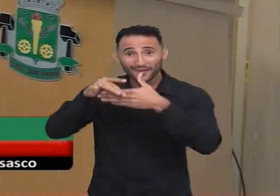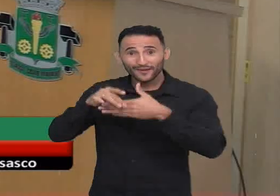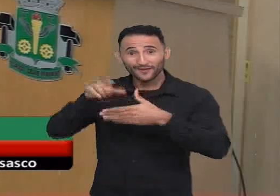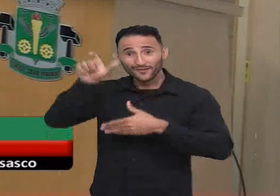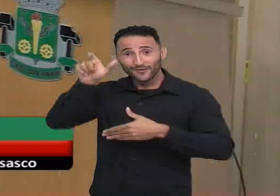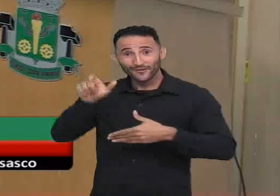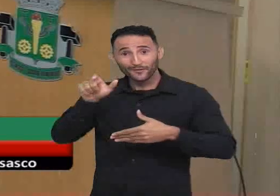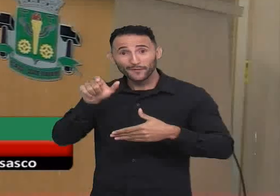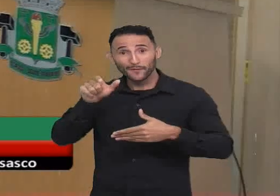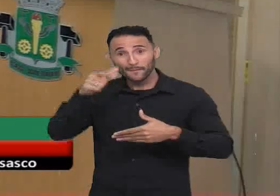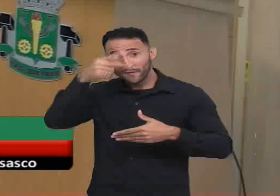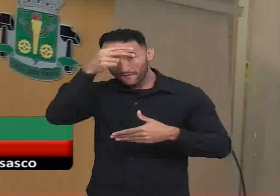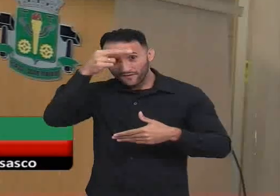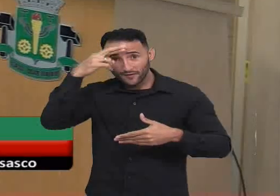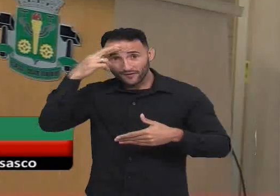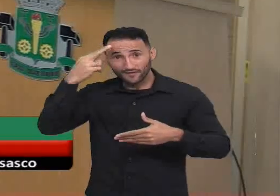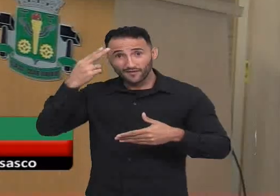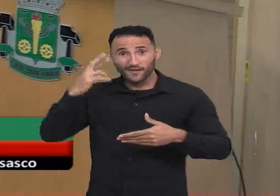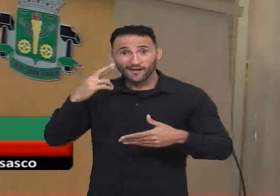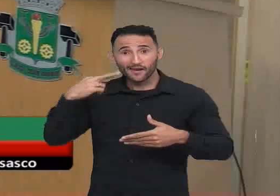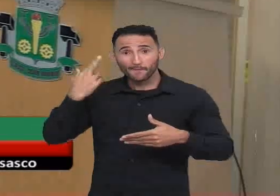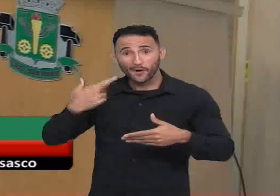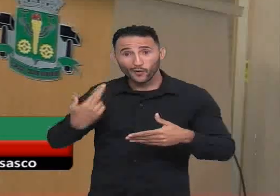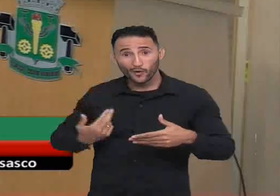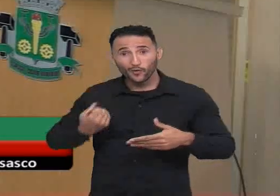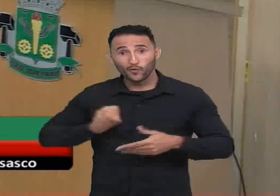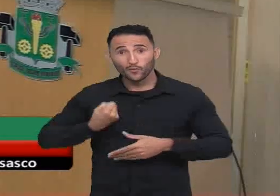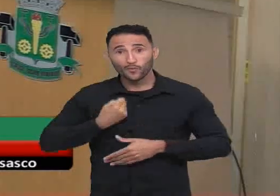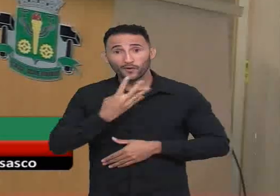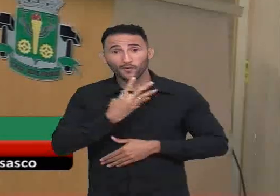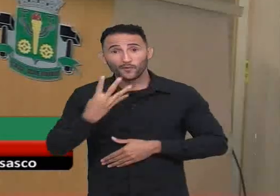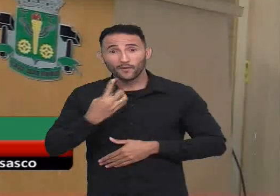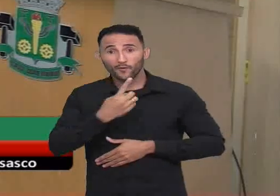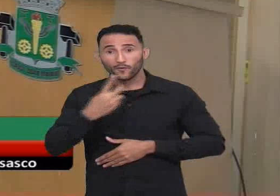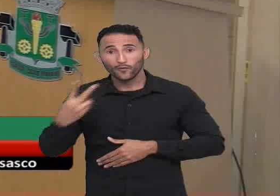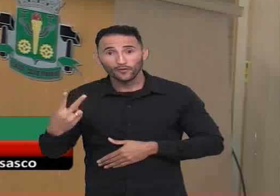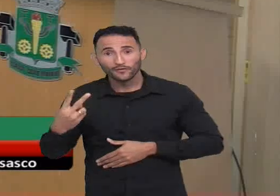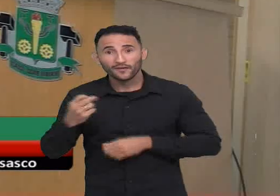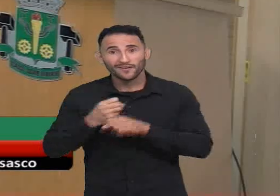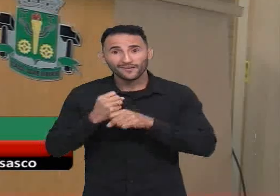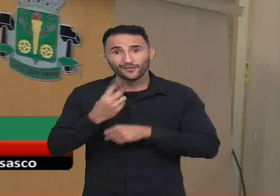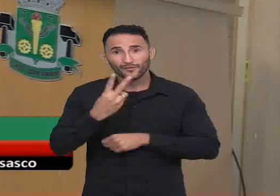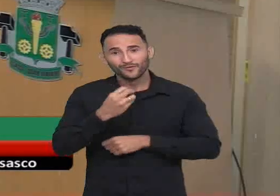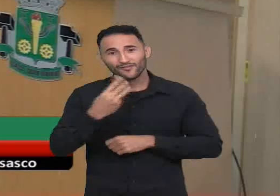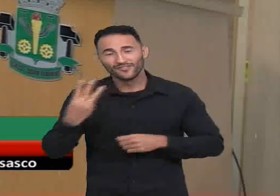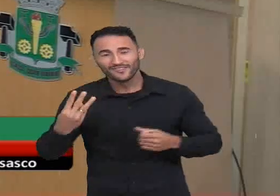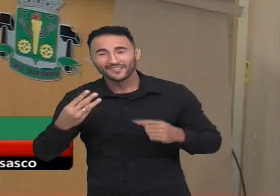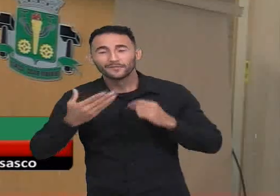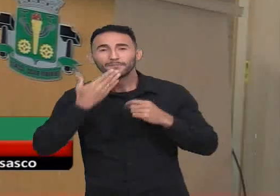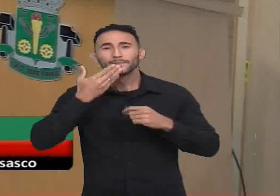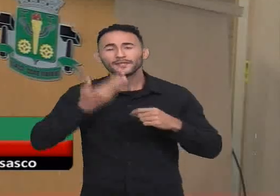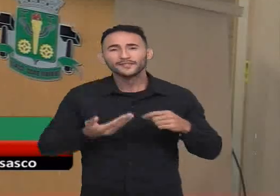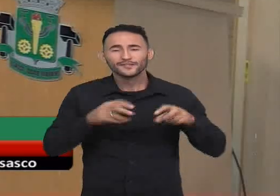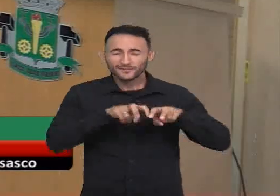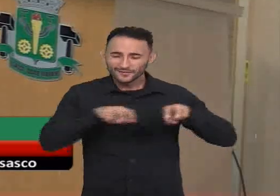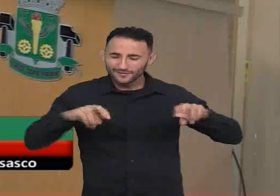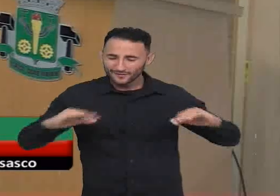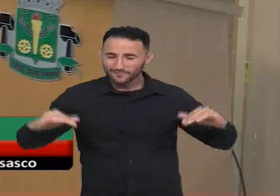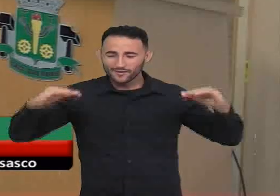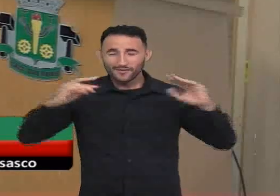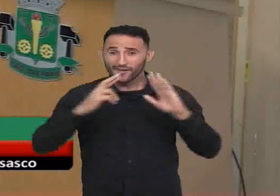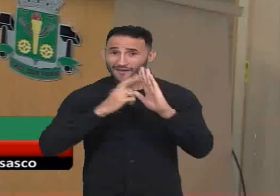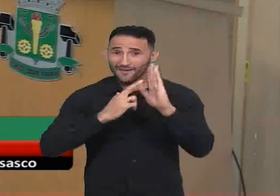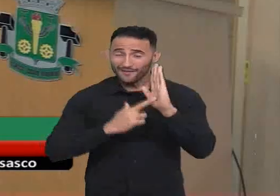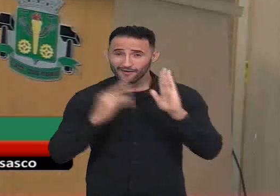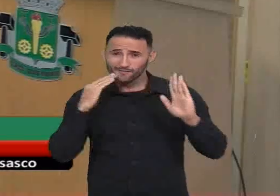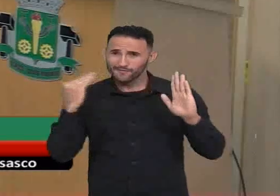Ana Paula Rossi. Indicação de número 4412 de 2023. Indica-se à mesa, observadas as